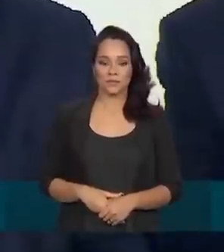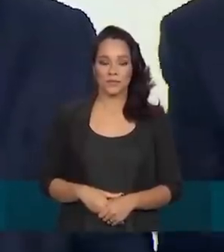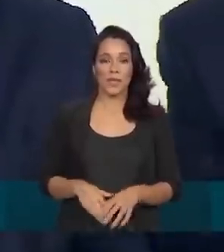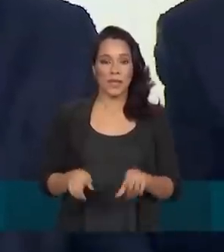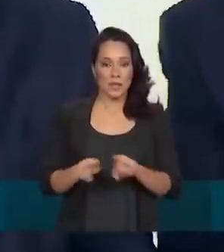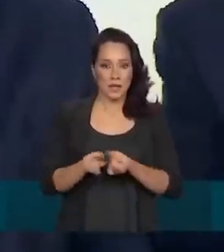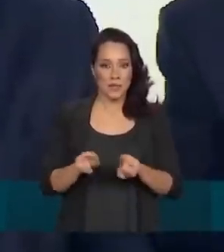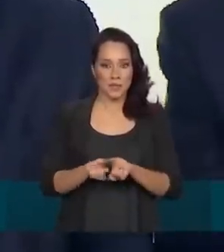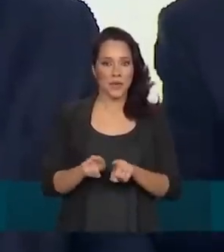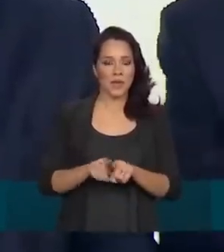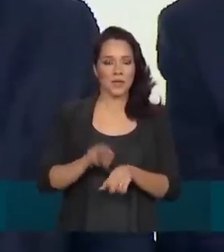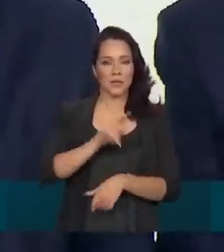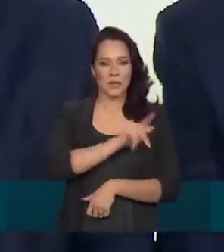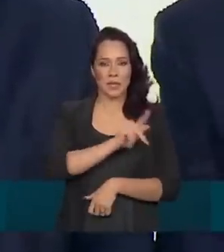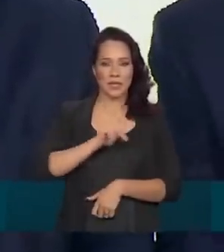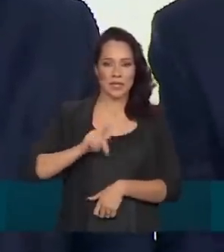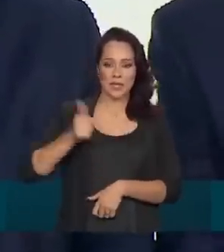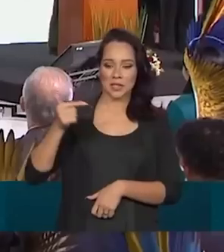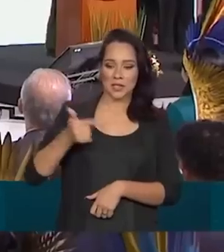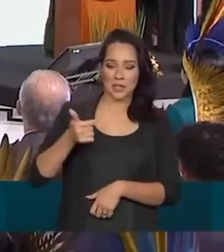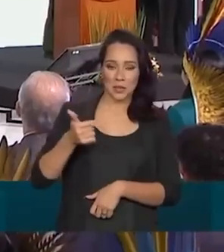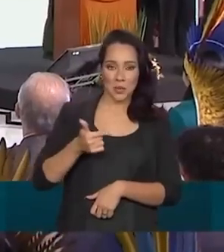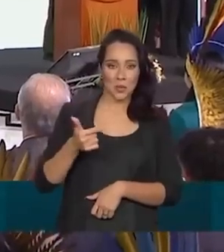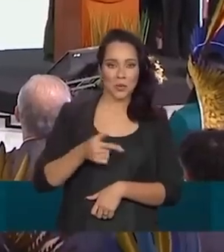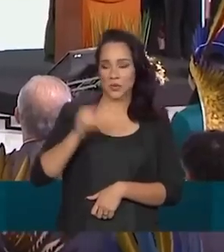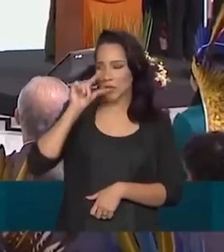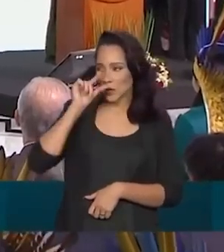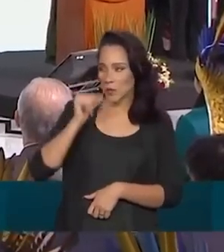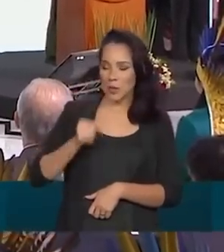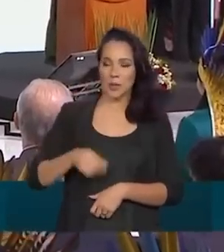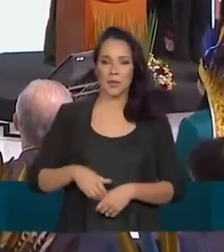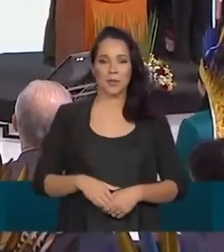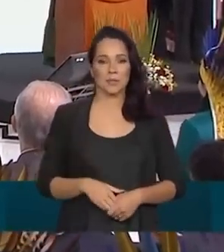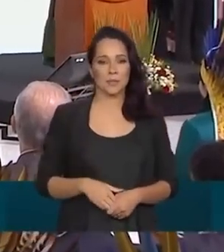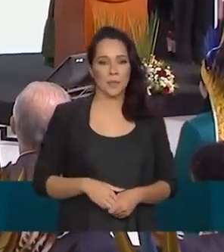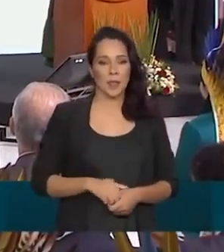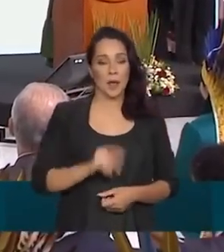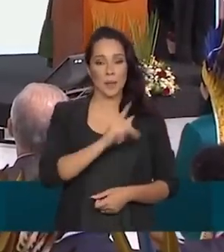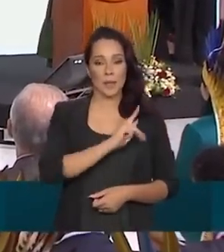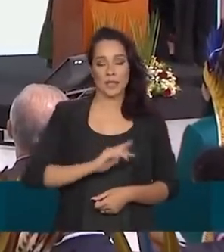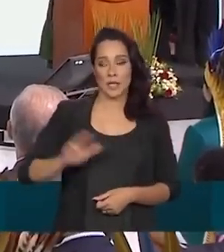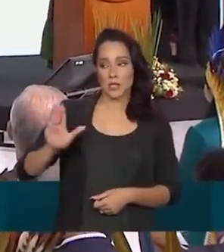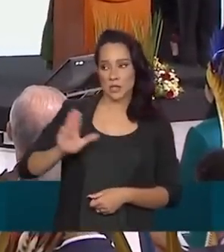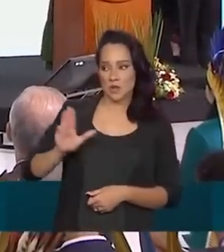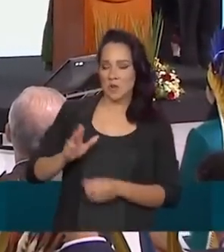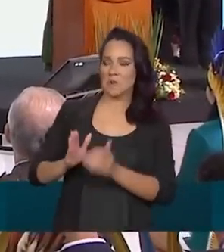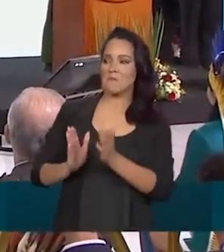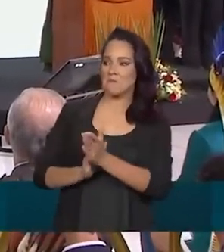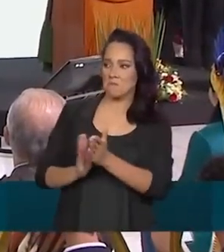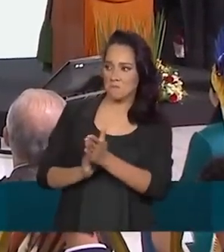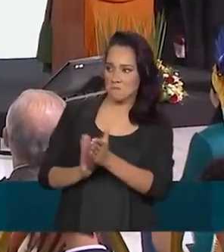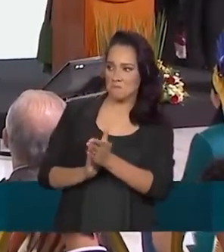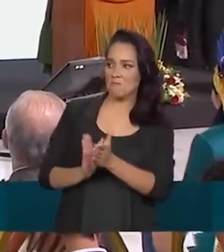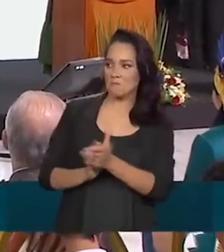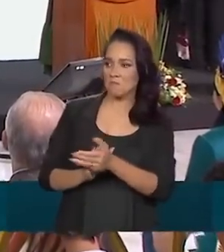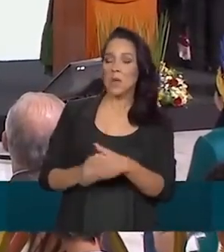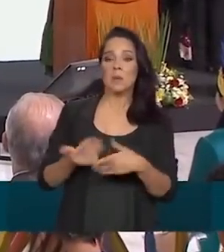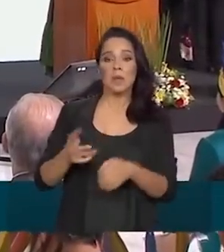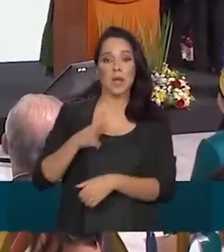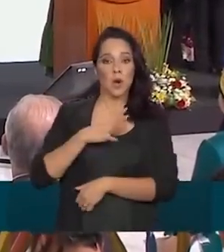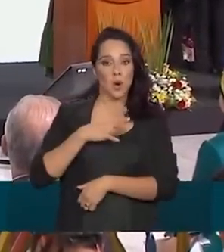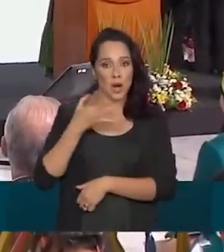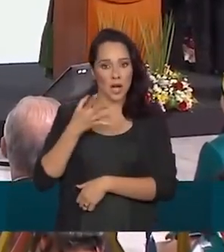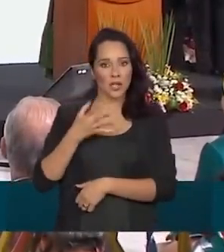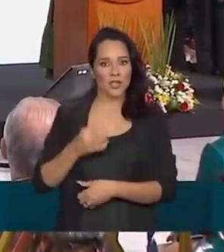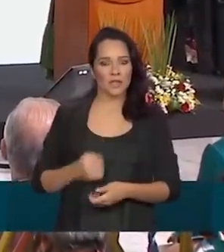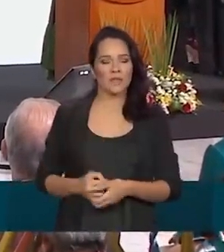Também o nosso vice-presidente Geraldo Alckmin. Presidente Lula, eu lhe parabenizo pela